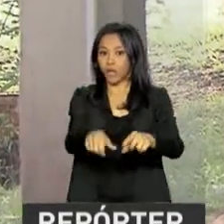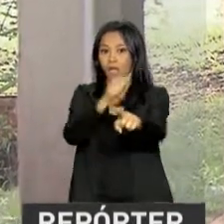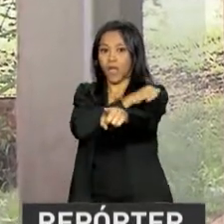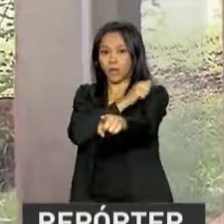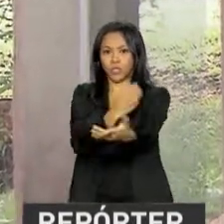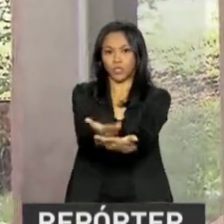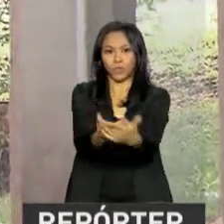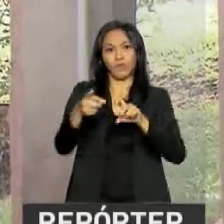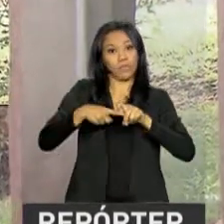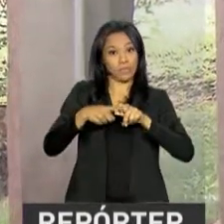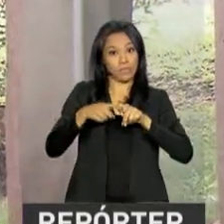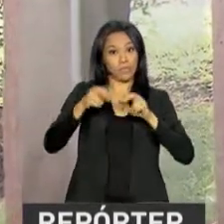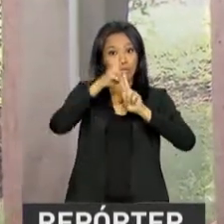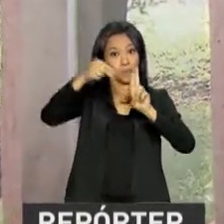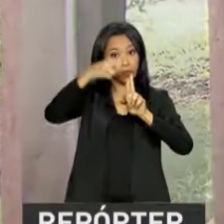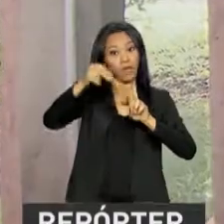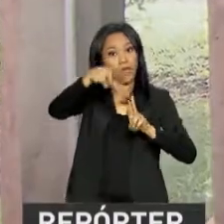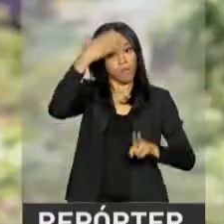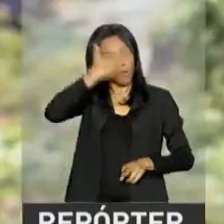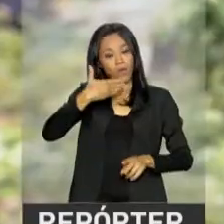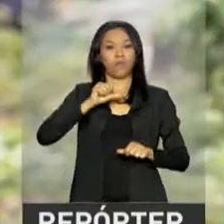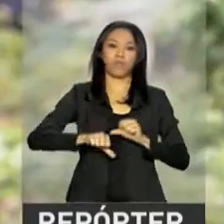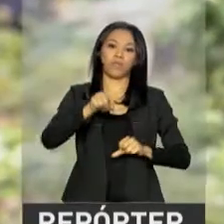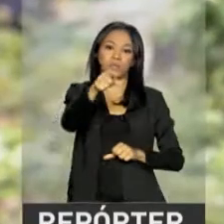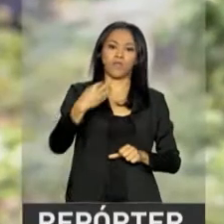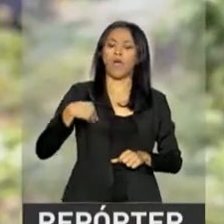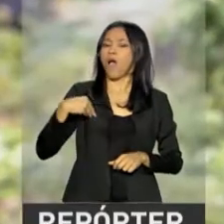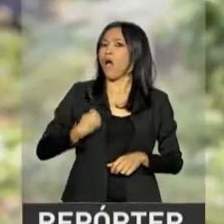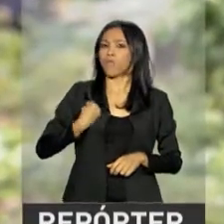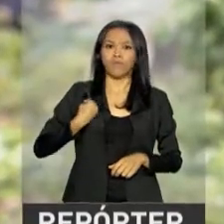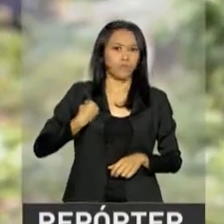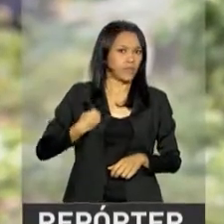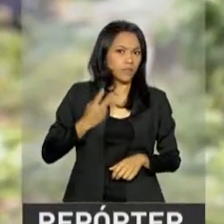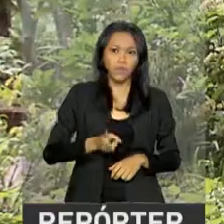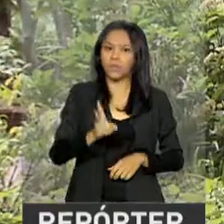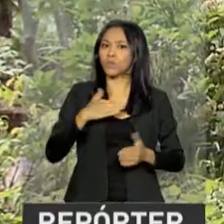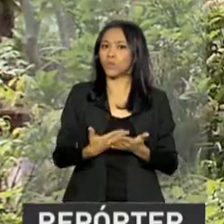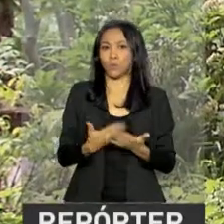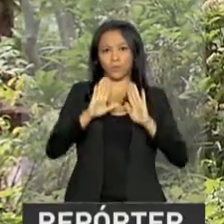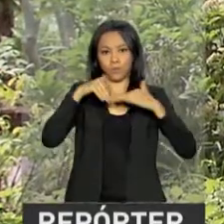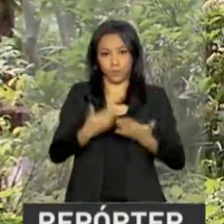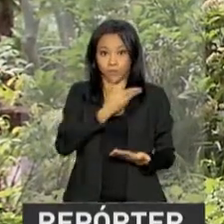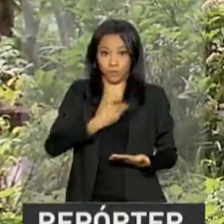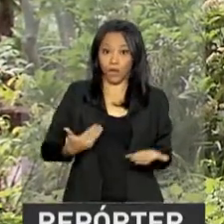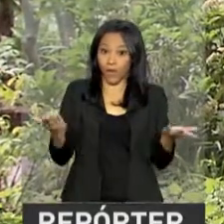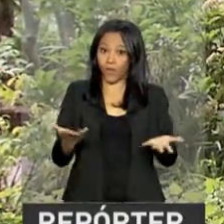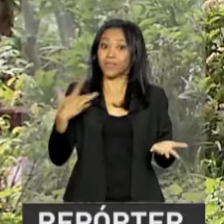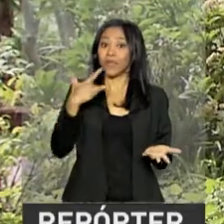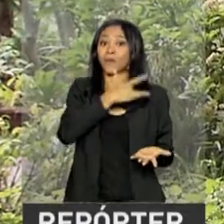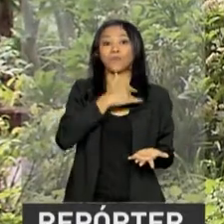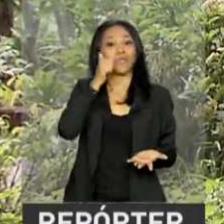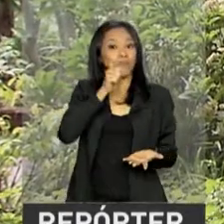a thalita é retrato dessa mudança estudou a vida toda em escolas públicas quer cuidar da saúde da mulher